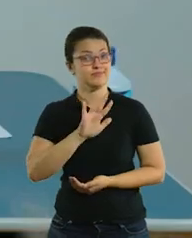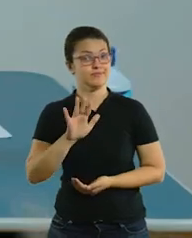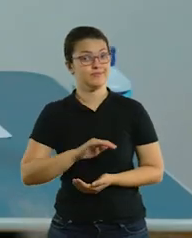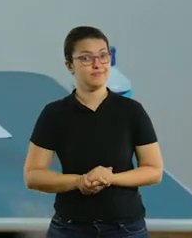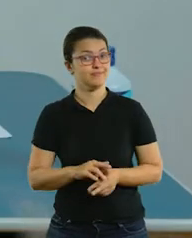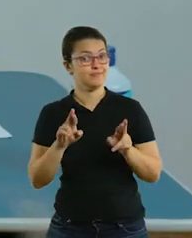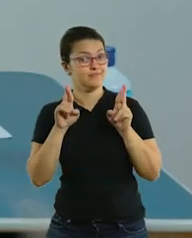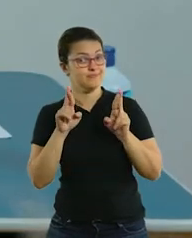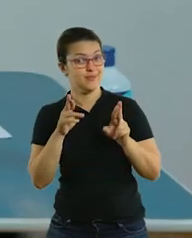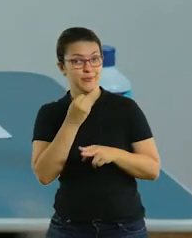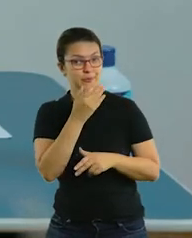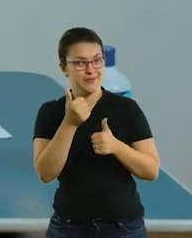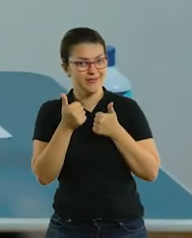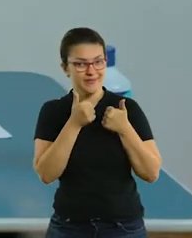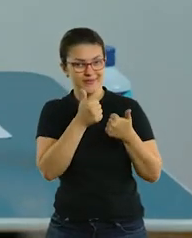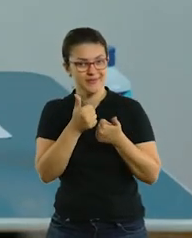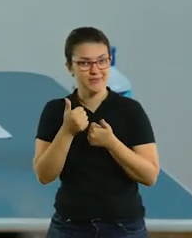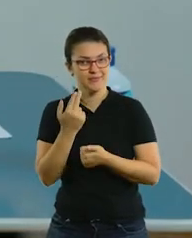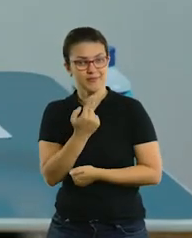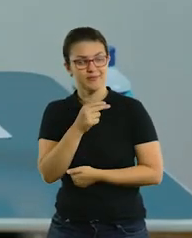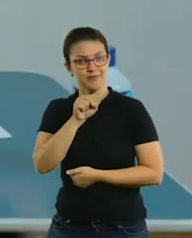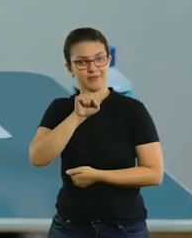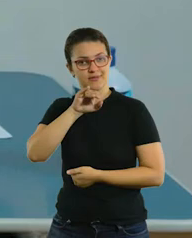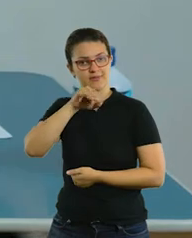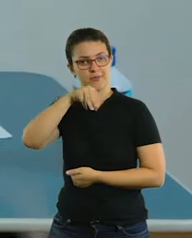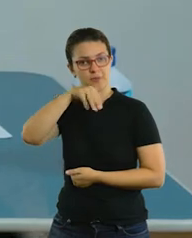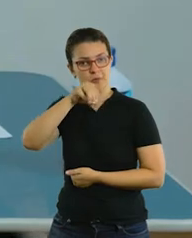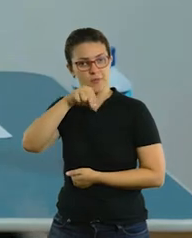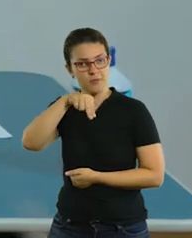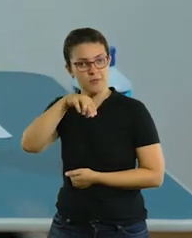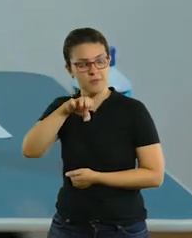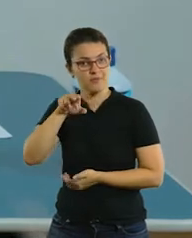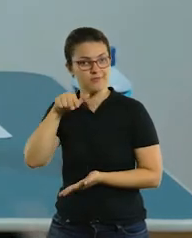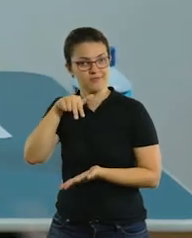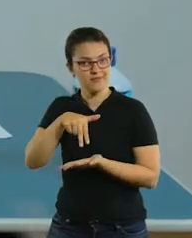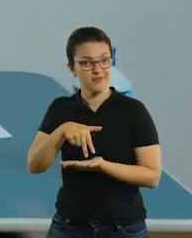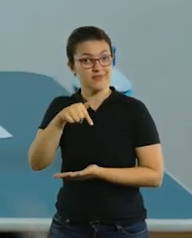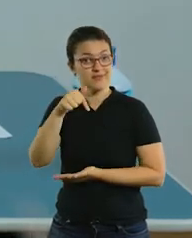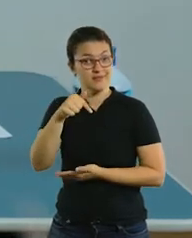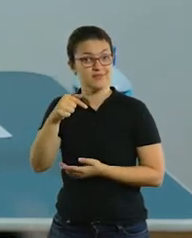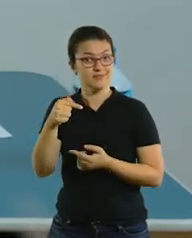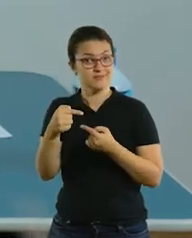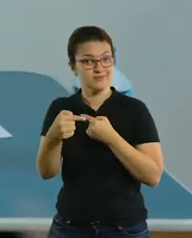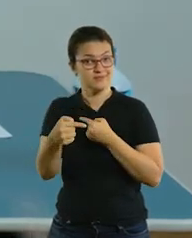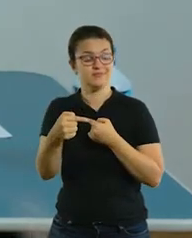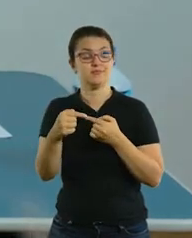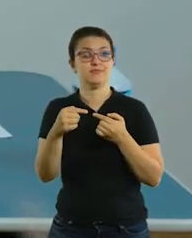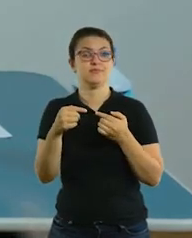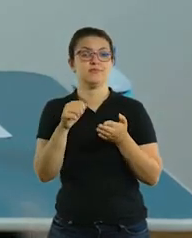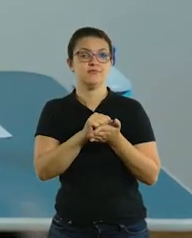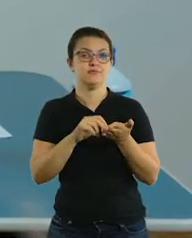Olá, espero que esteja tudo bem com vocês. Eu sou a professora Simone e estou aqui para a nossa sétima aula do Lição de Casa.